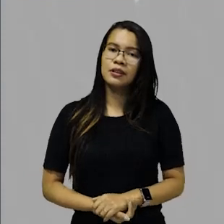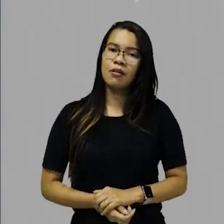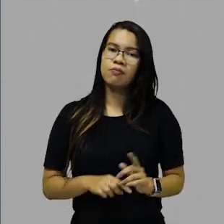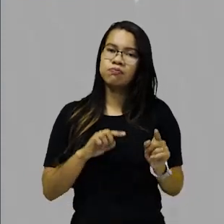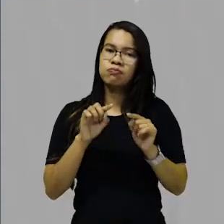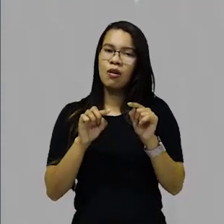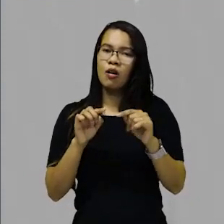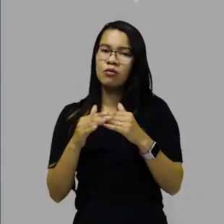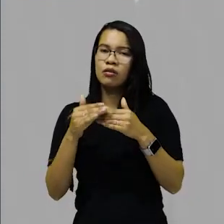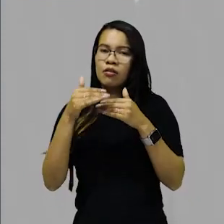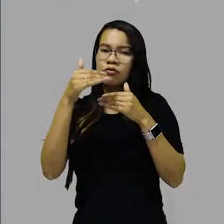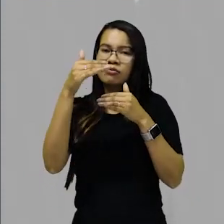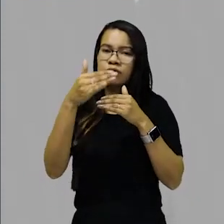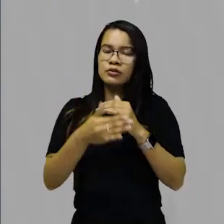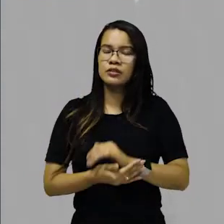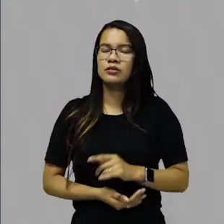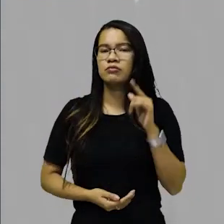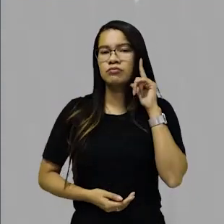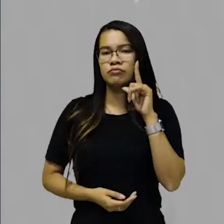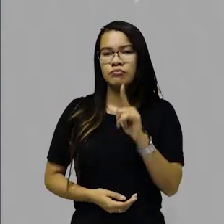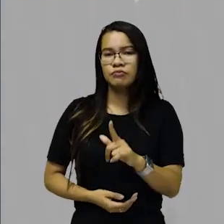alguns poucos avanços,